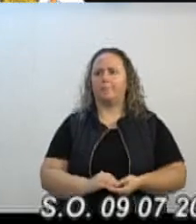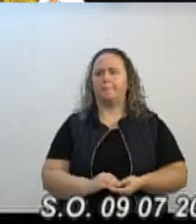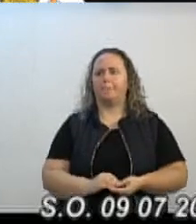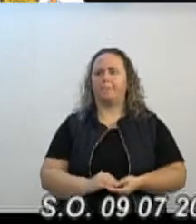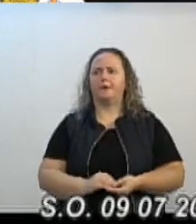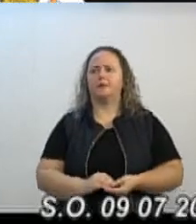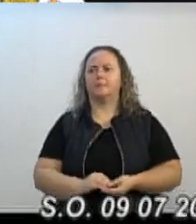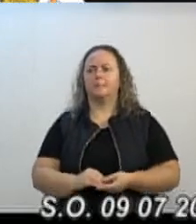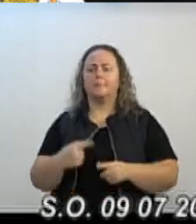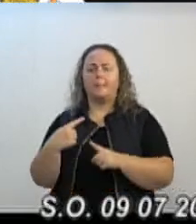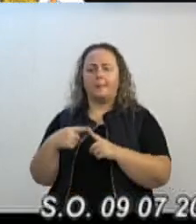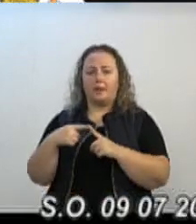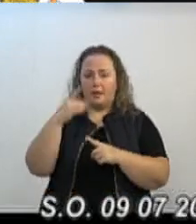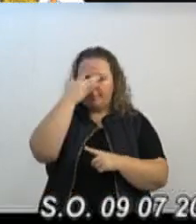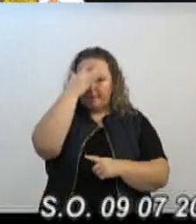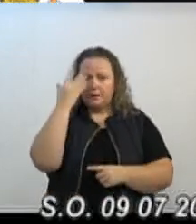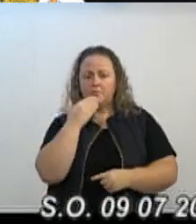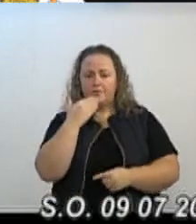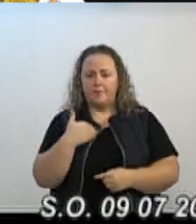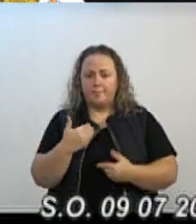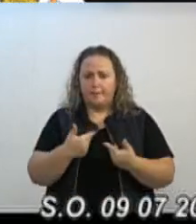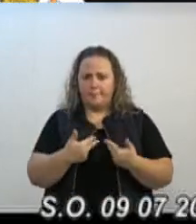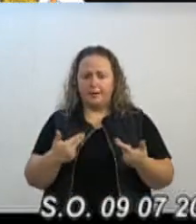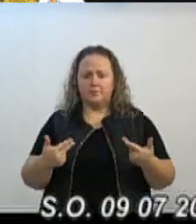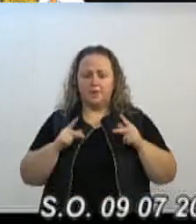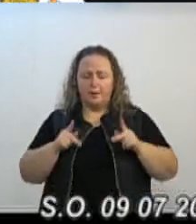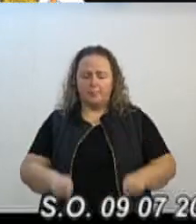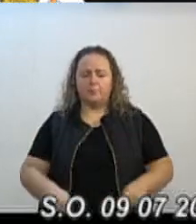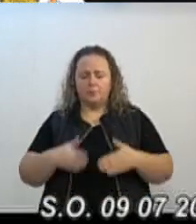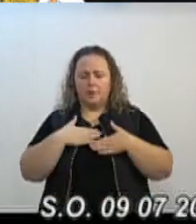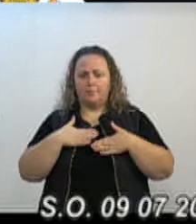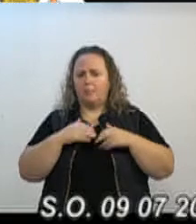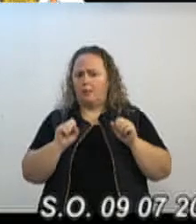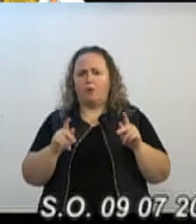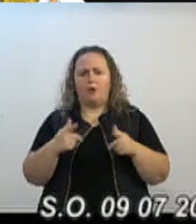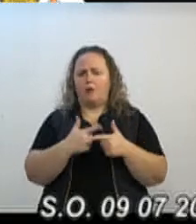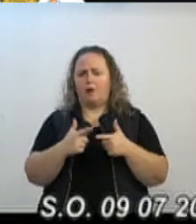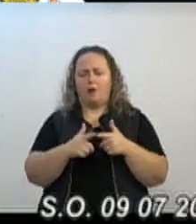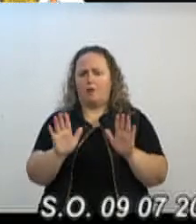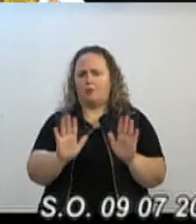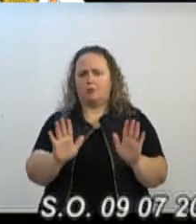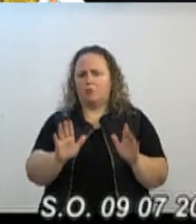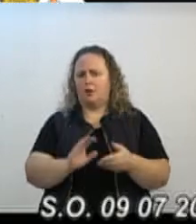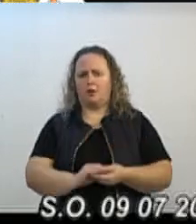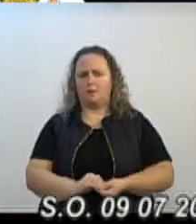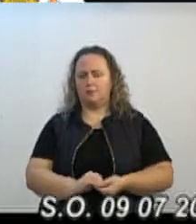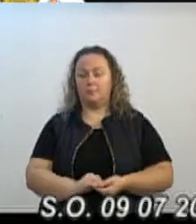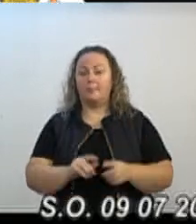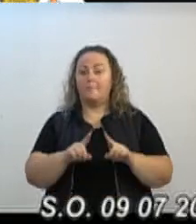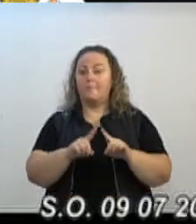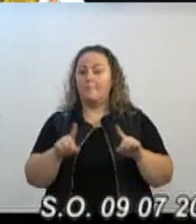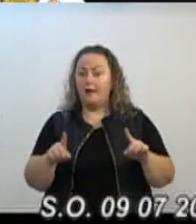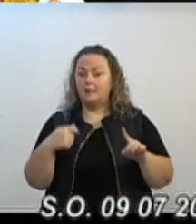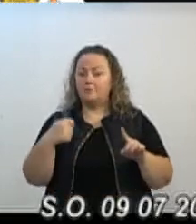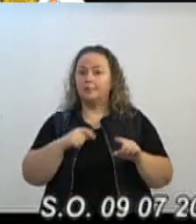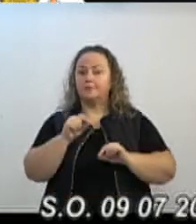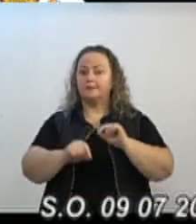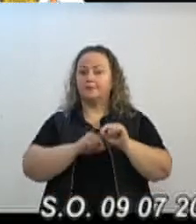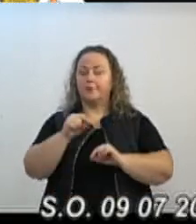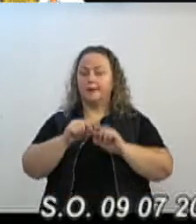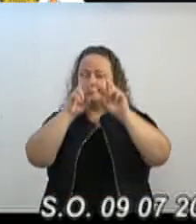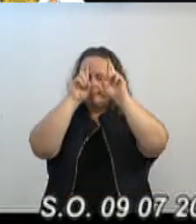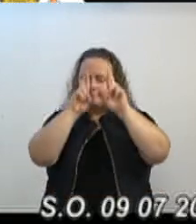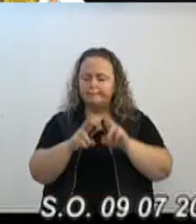cobrado pelas pessoas que eu conheço, pela minha postura, e não tem problema nenhum de ser cobrado. Acho que nós temos que ter isso. Agora, tem que ter posicionamento, tem que ser firme e